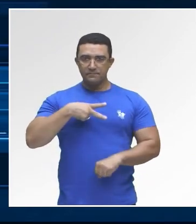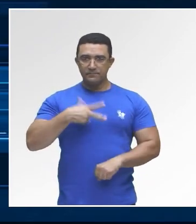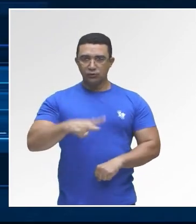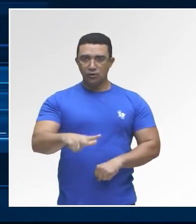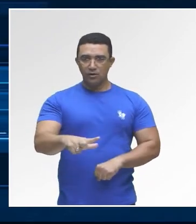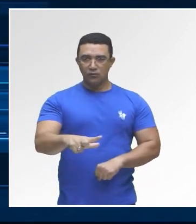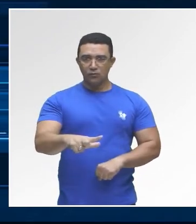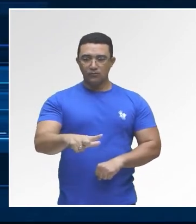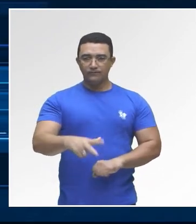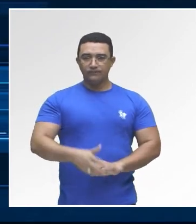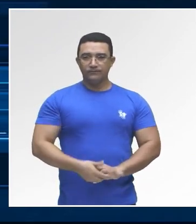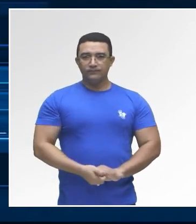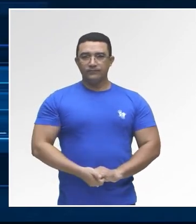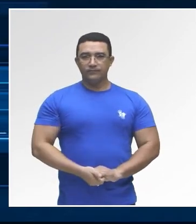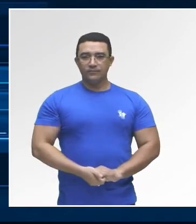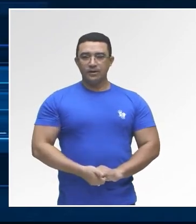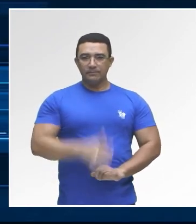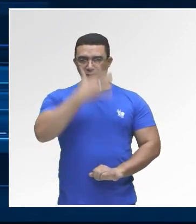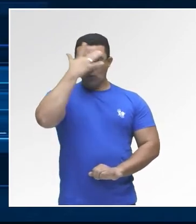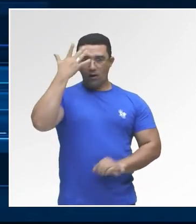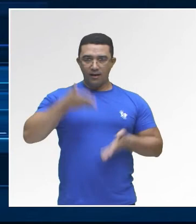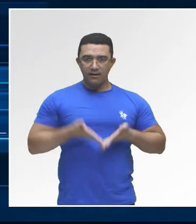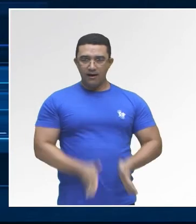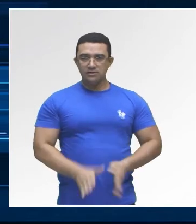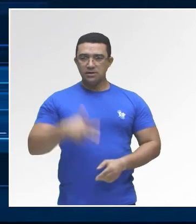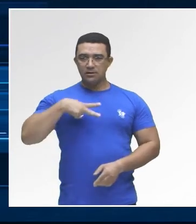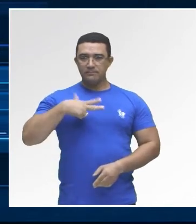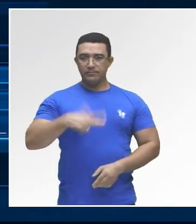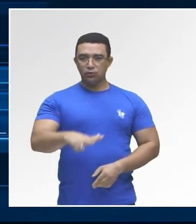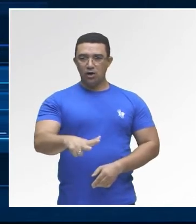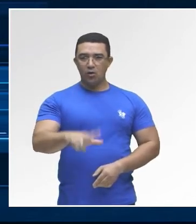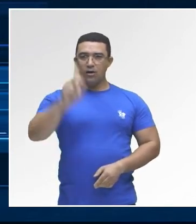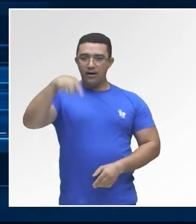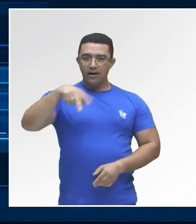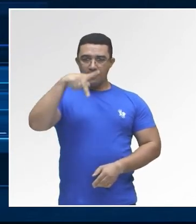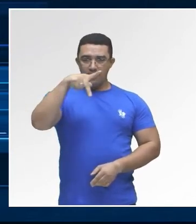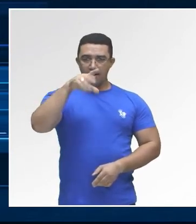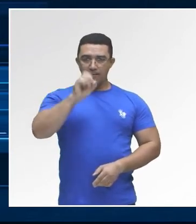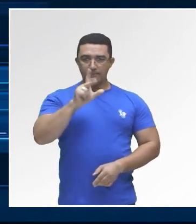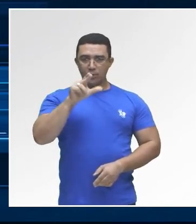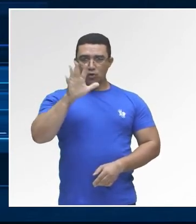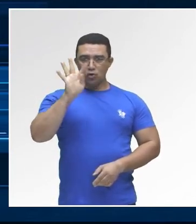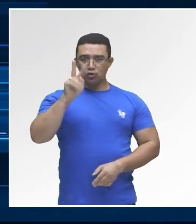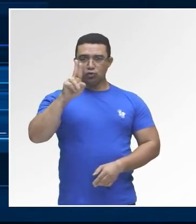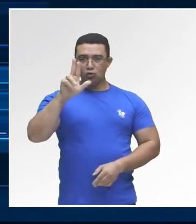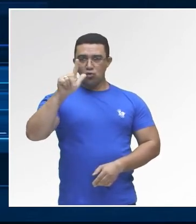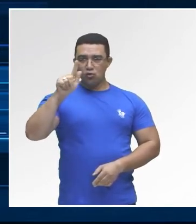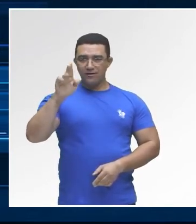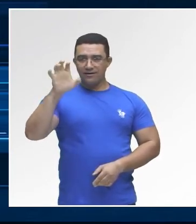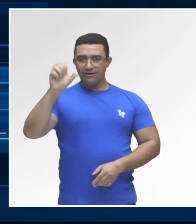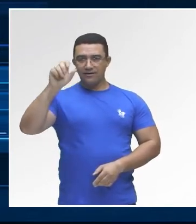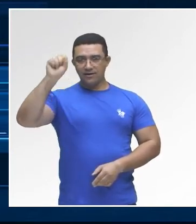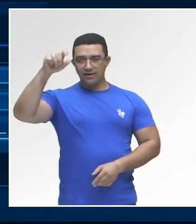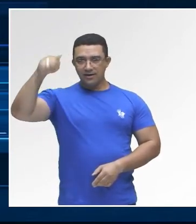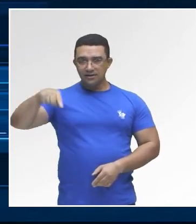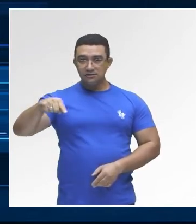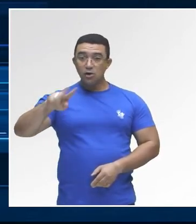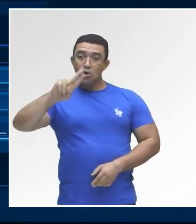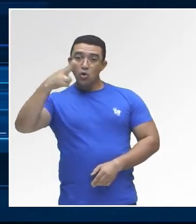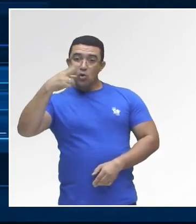Portugal, Portugal, Portugal. Quem nasce lá é português, português ou